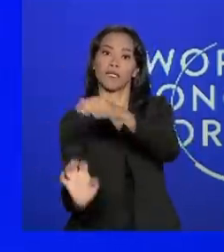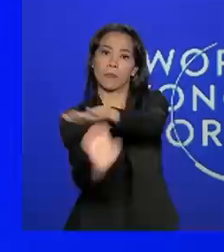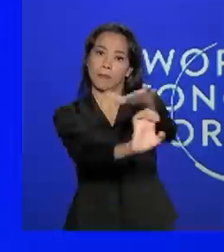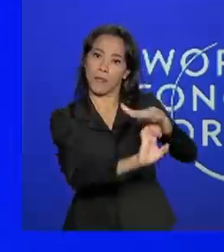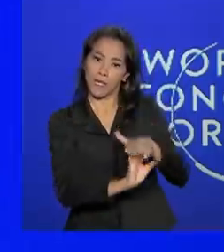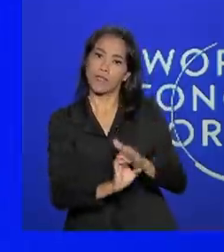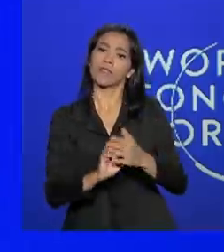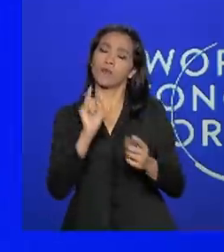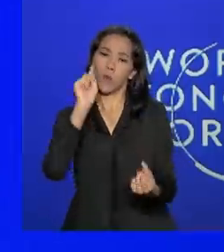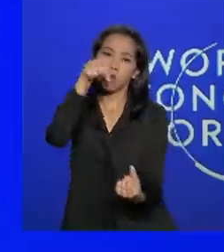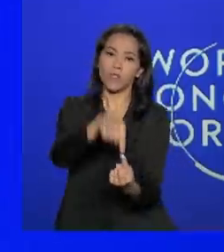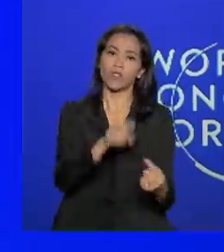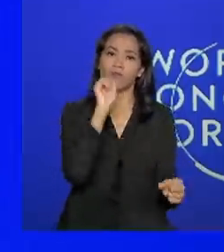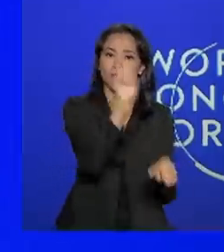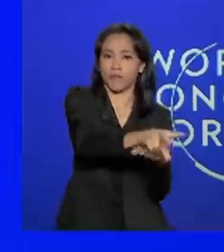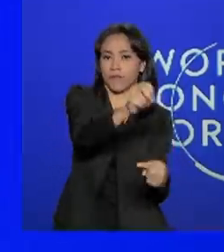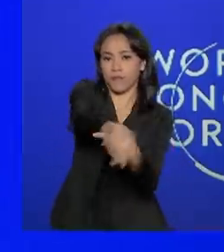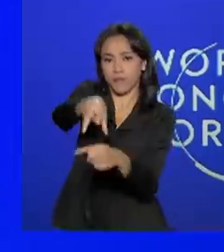e gerar empregos.